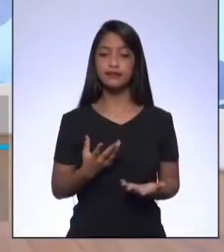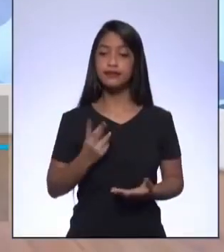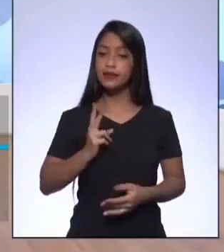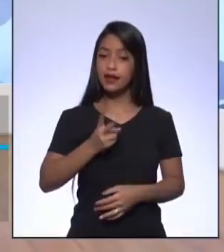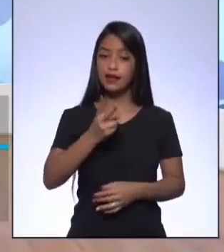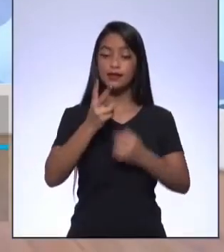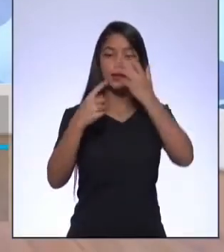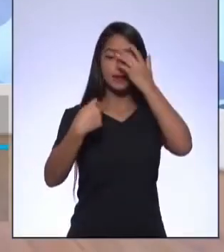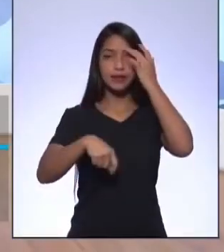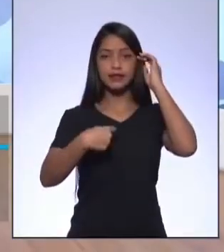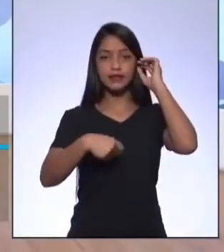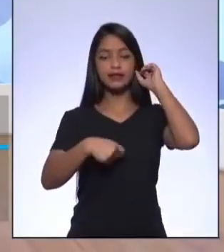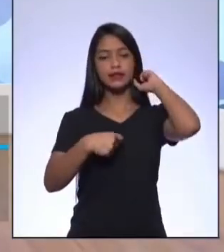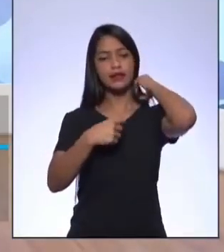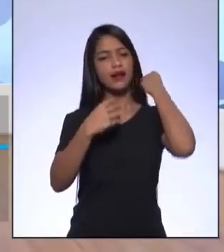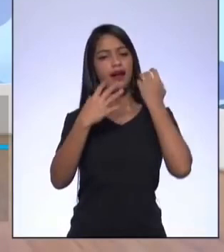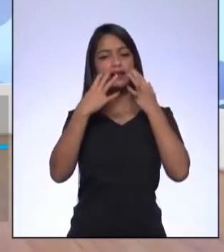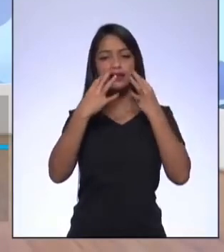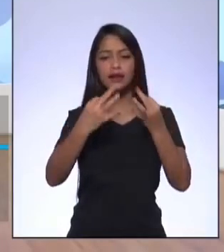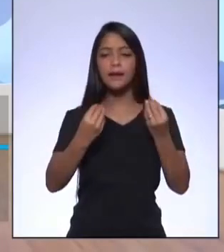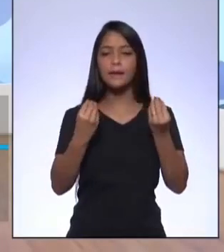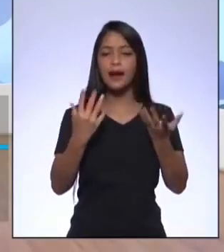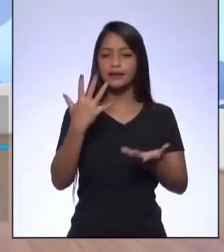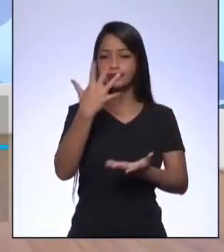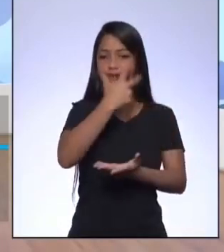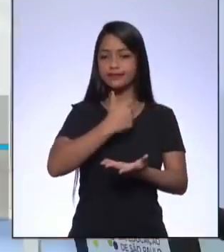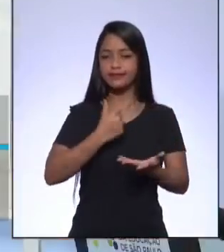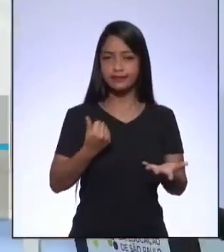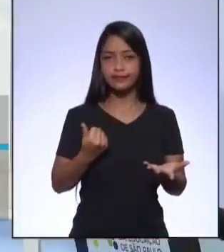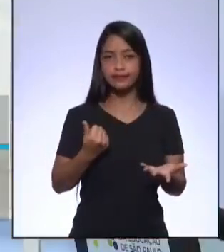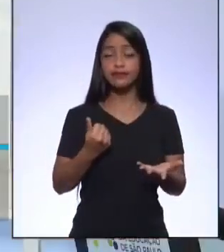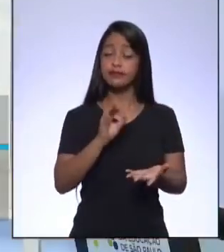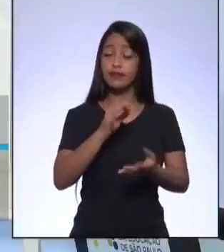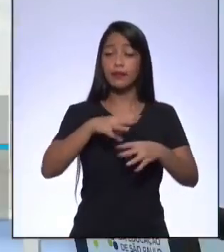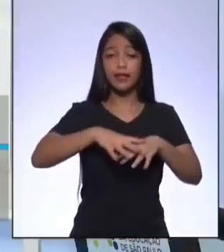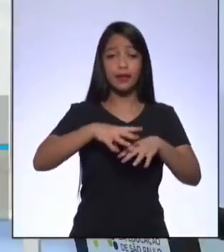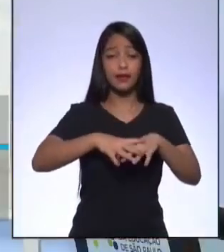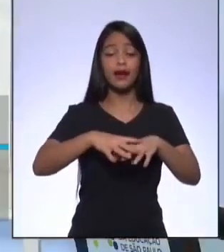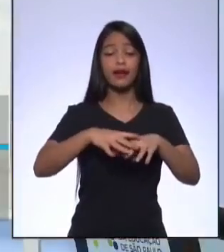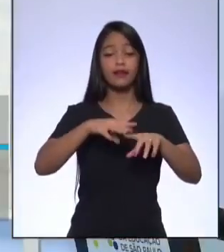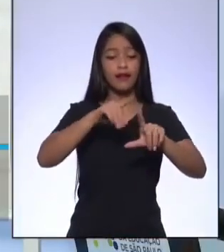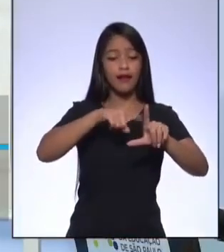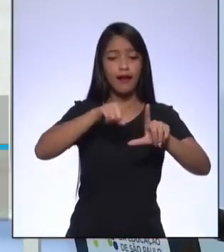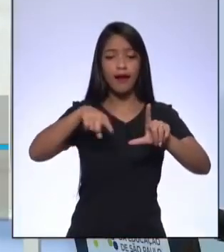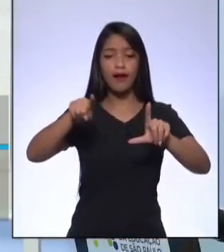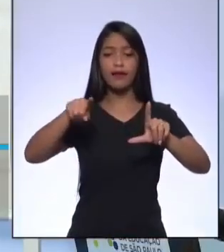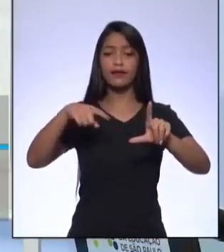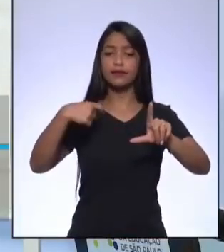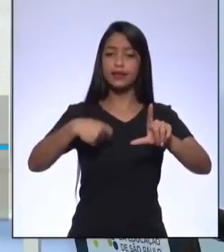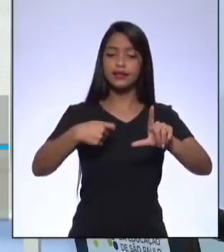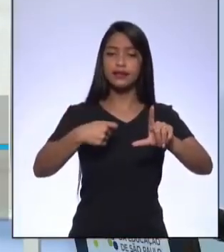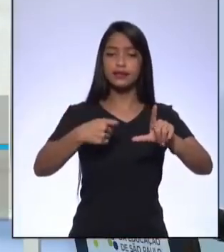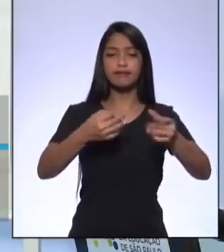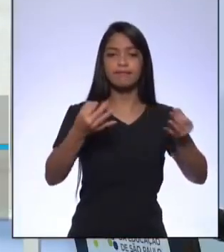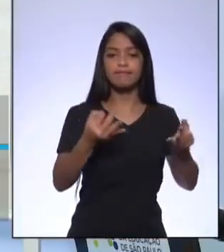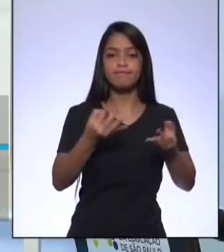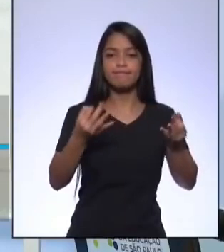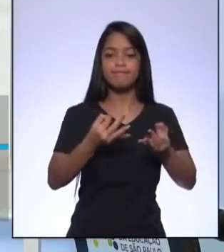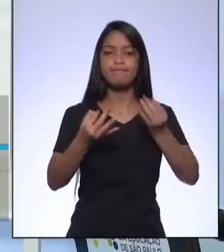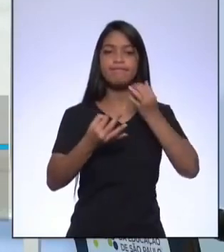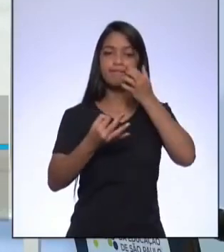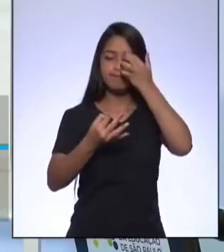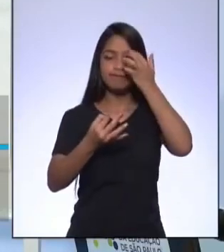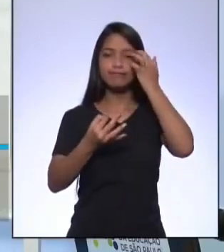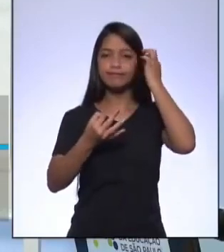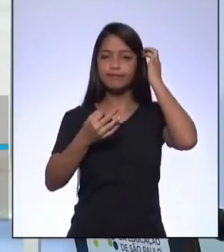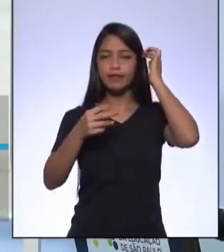essa regularidade, toda a questão estética. Matemática é uma questão estética também, gráficos, né? Gráficos, ela tem